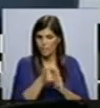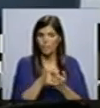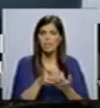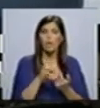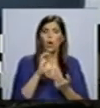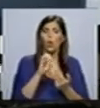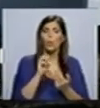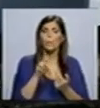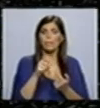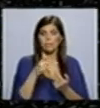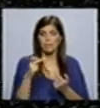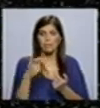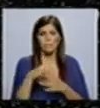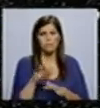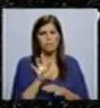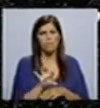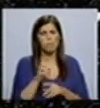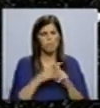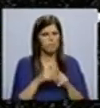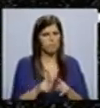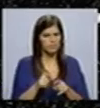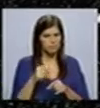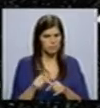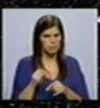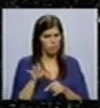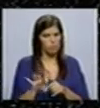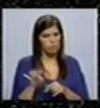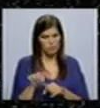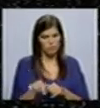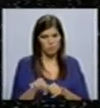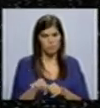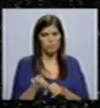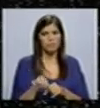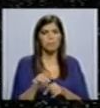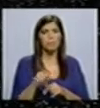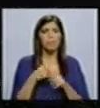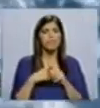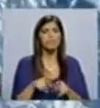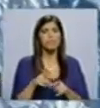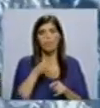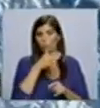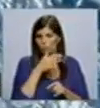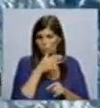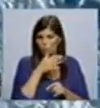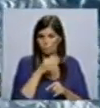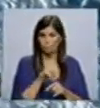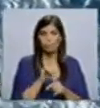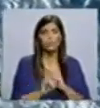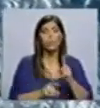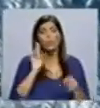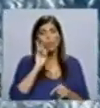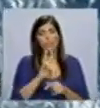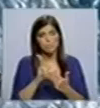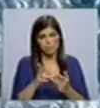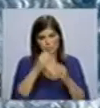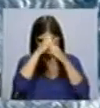mecanismo completamente diferente dos cometas para ter cauda e ainda por cima também para ter esta diferença nas cores. E aquilo que nós vimos agora foi um dos